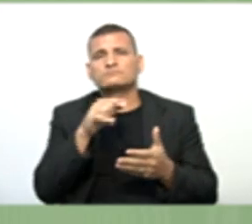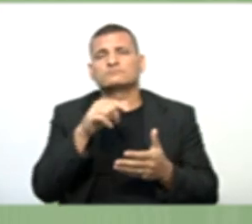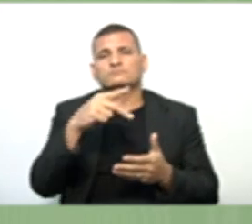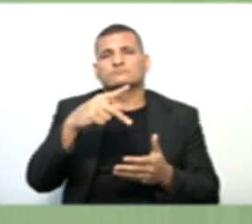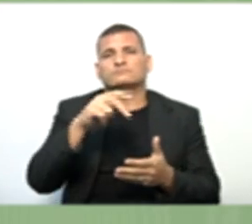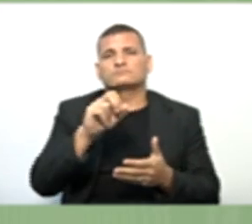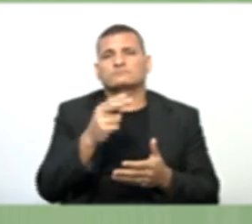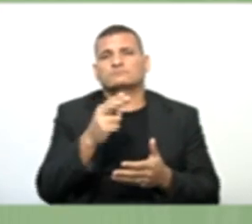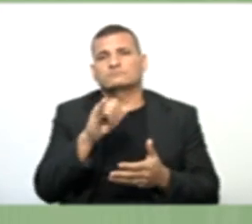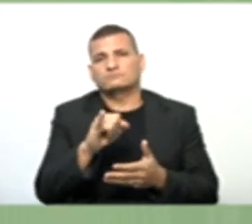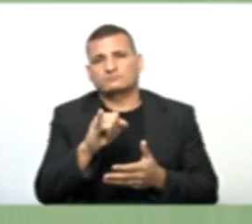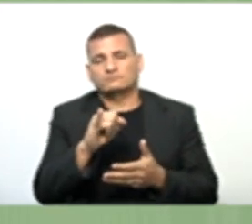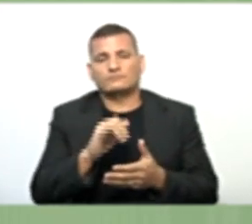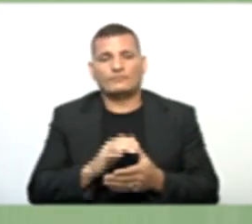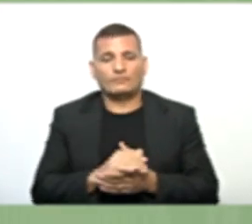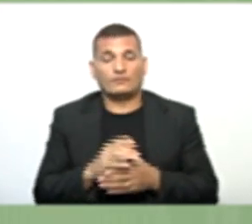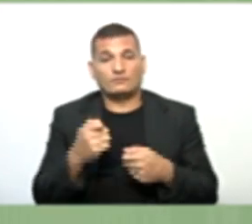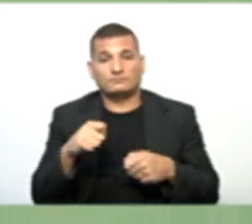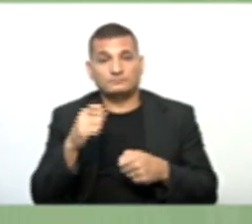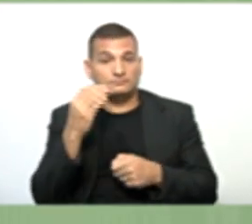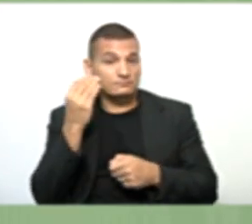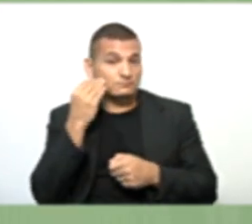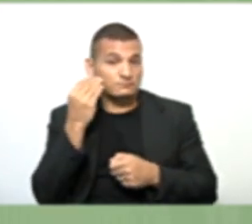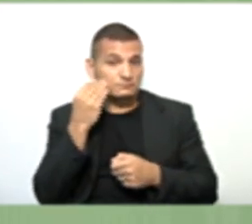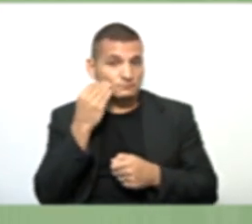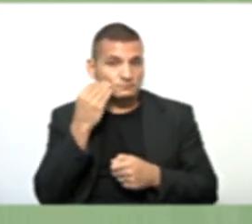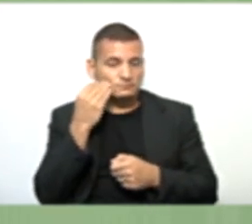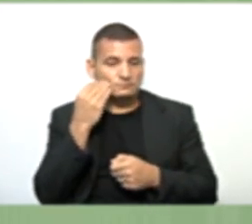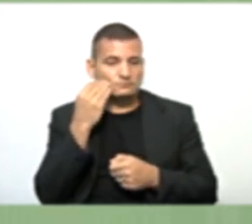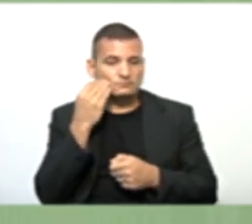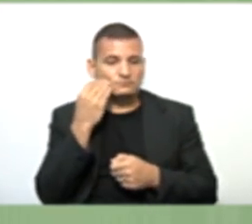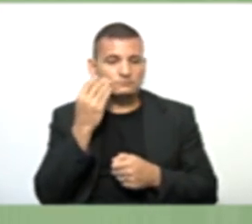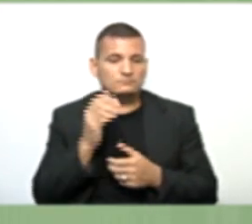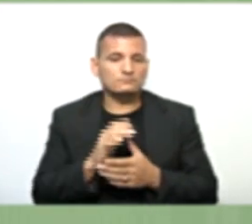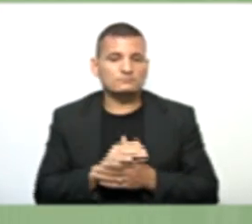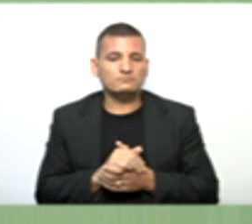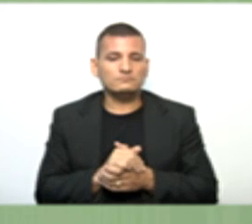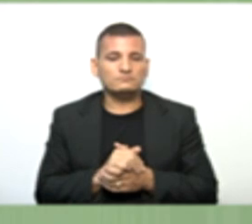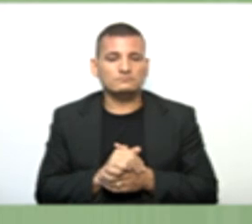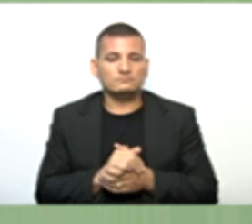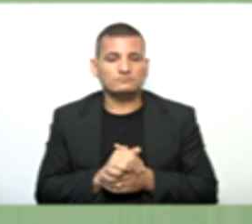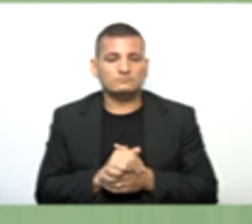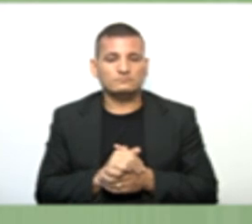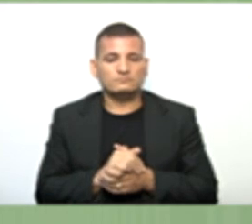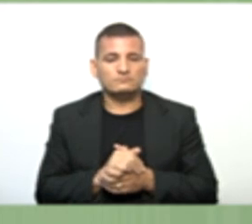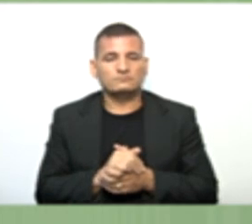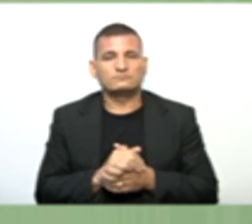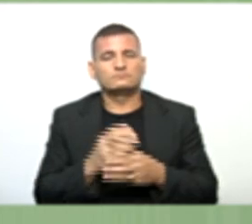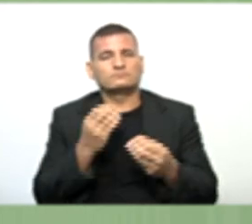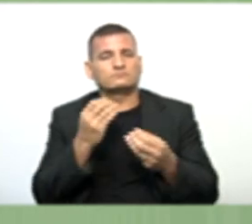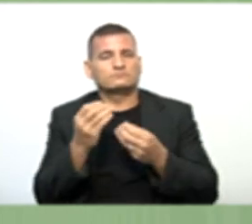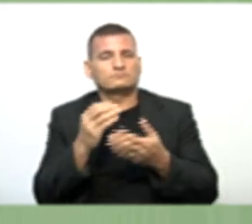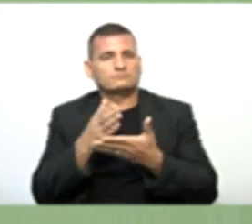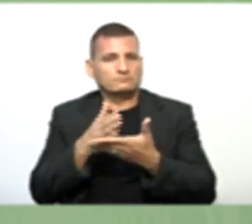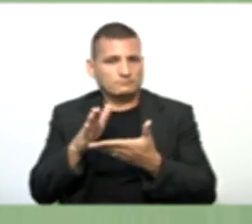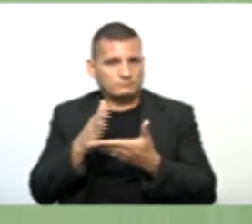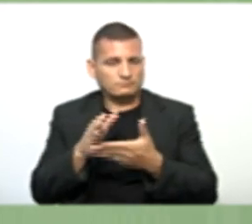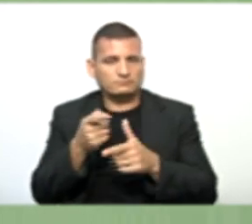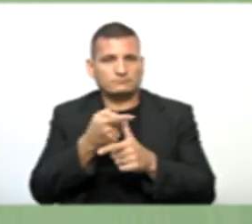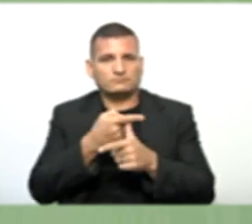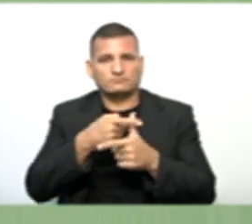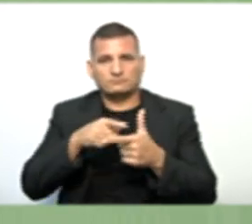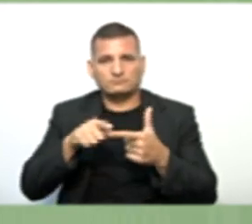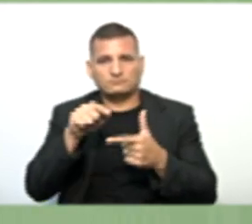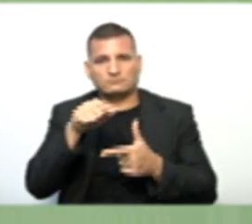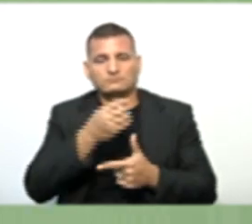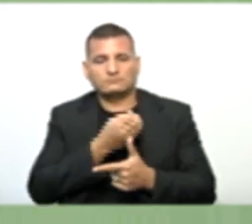ímpar. Então, eu preciso verificar. Verificar o quê? Como é que se comporta o resto da divisão desse número,